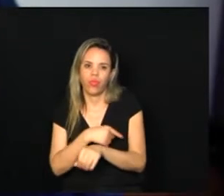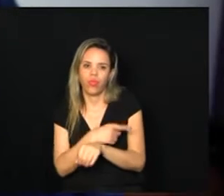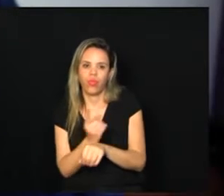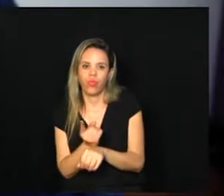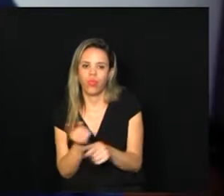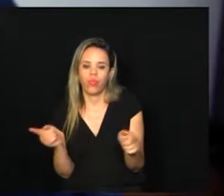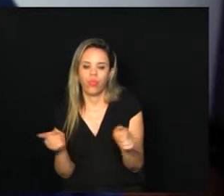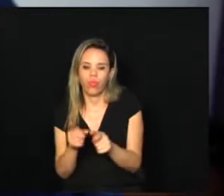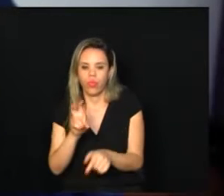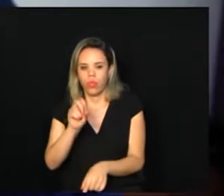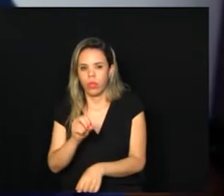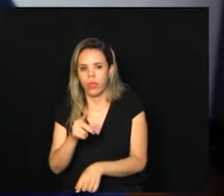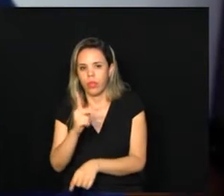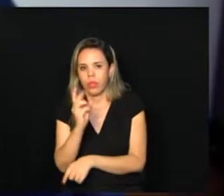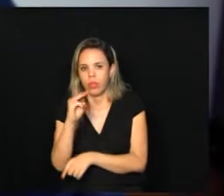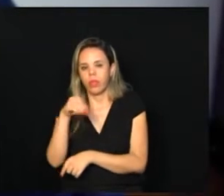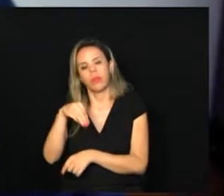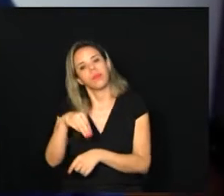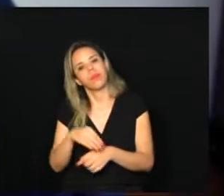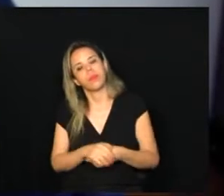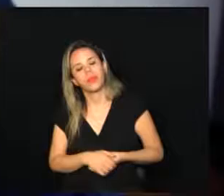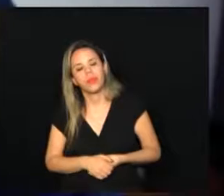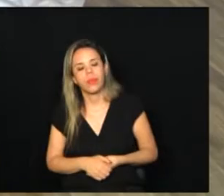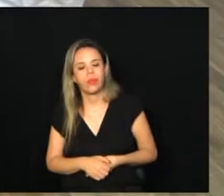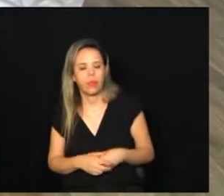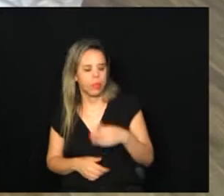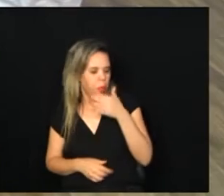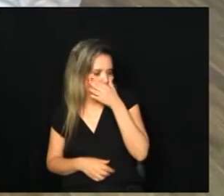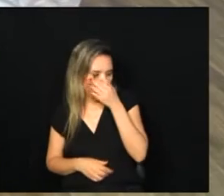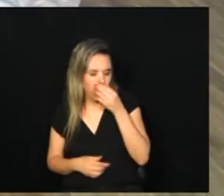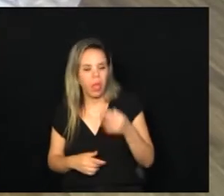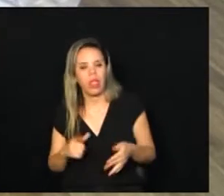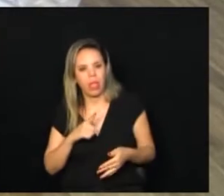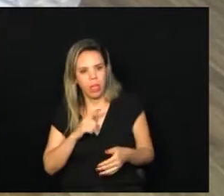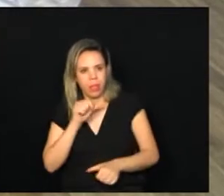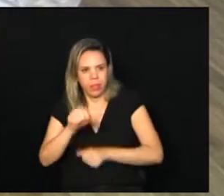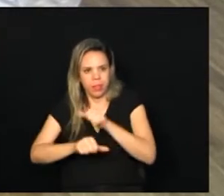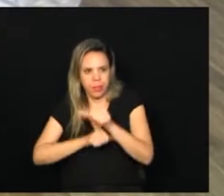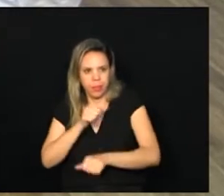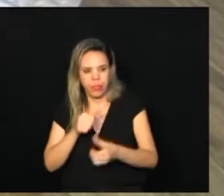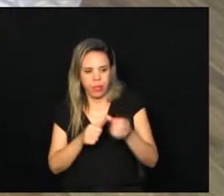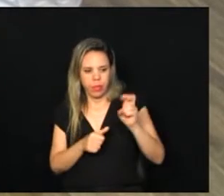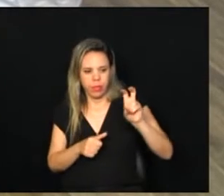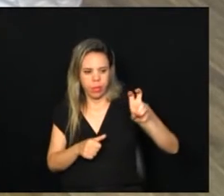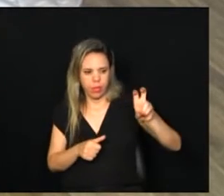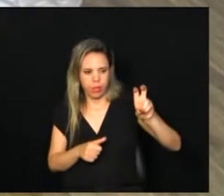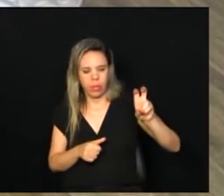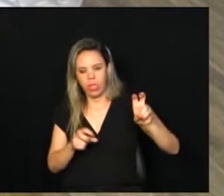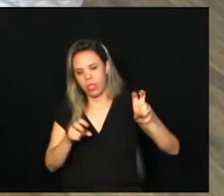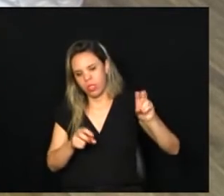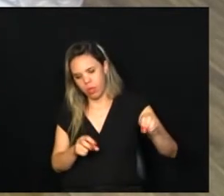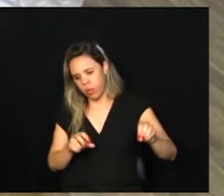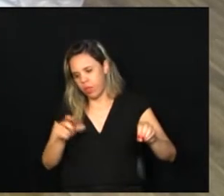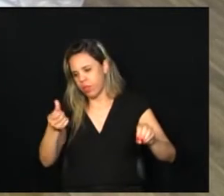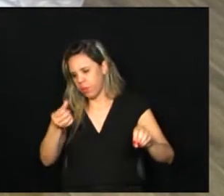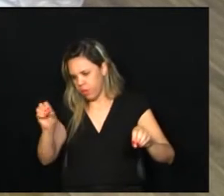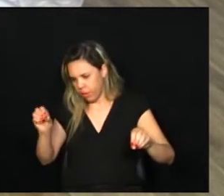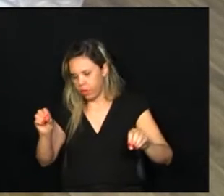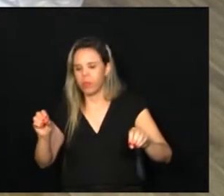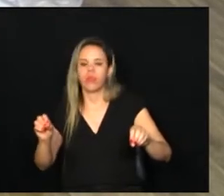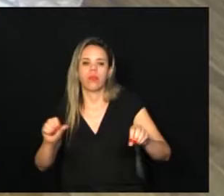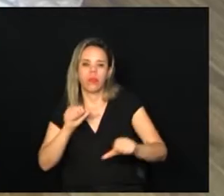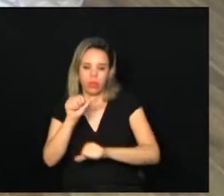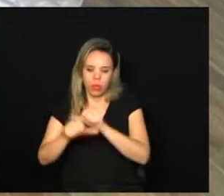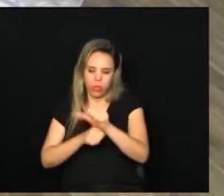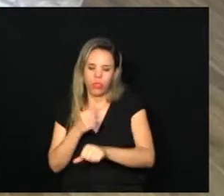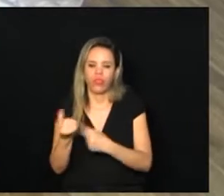Boy é 50 km por hora. Secretário, então houve essa mudança de 60 para 50 km por hora na John Boy